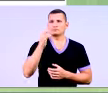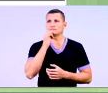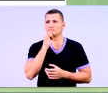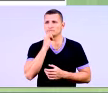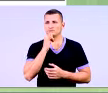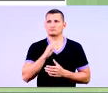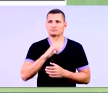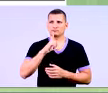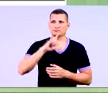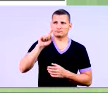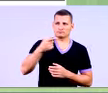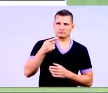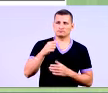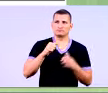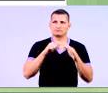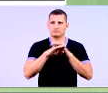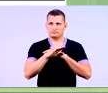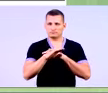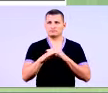armazenar